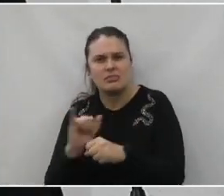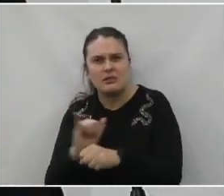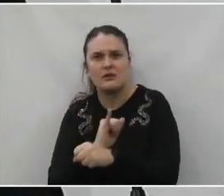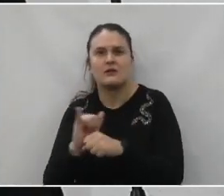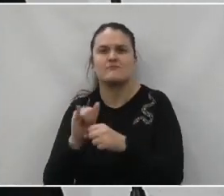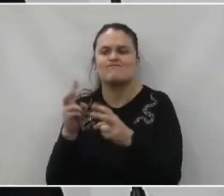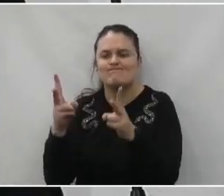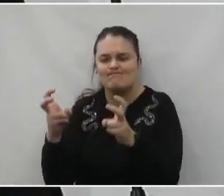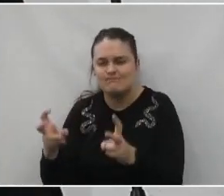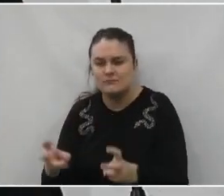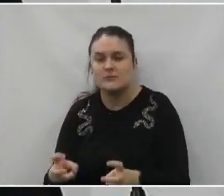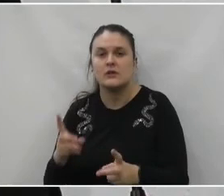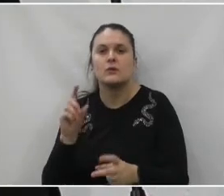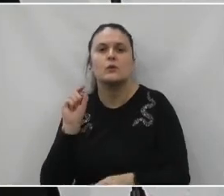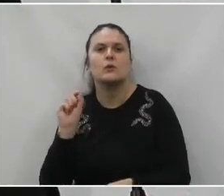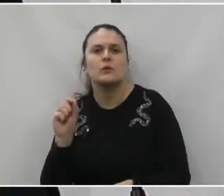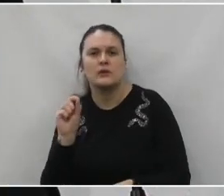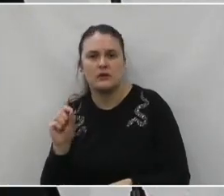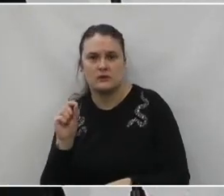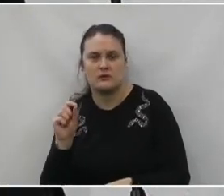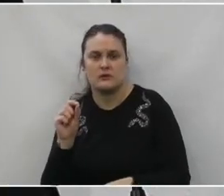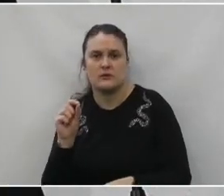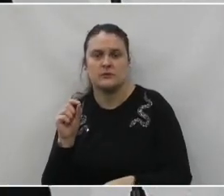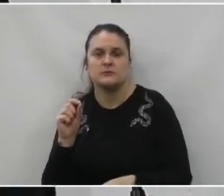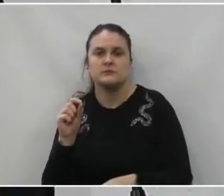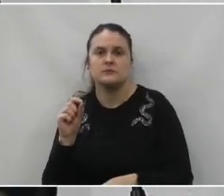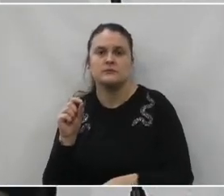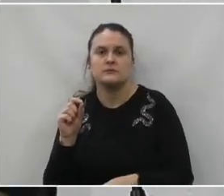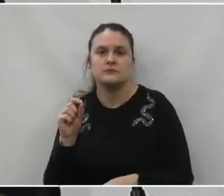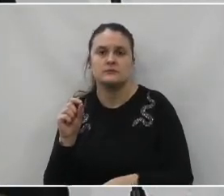e percebeu-se que